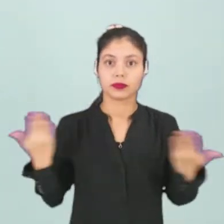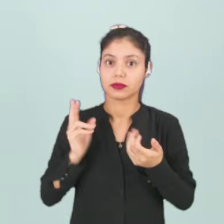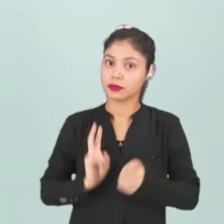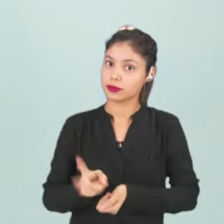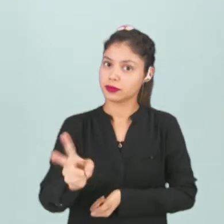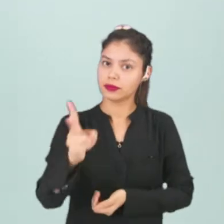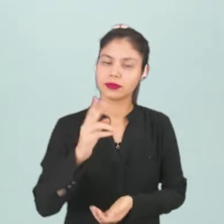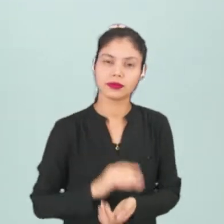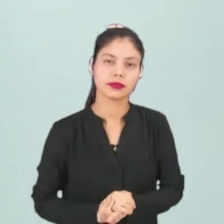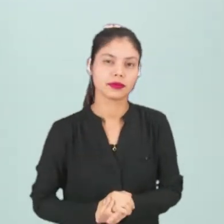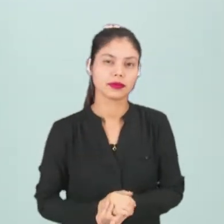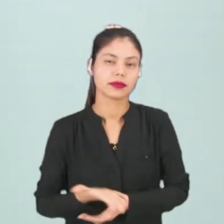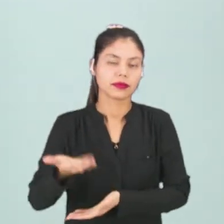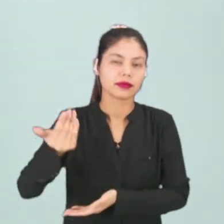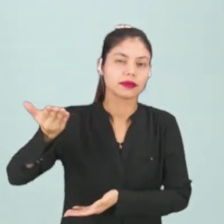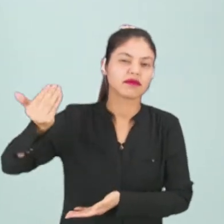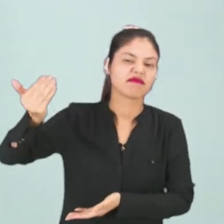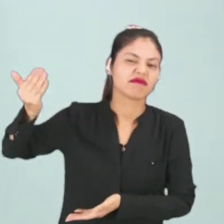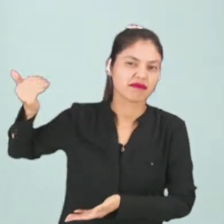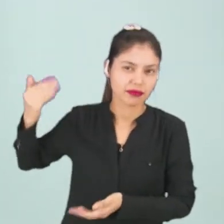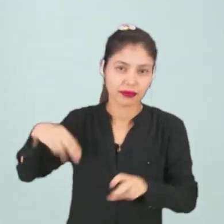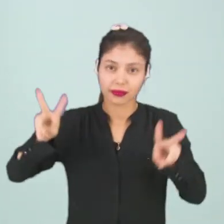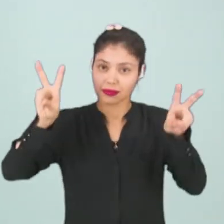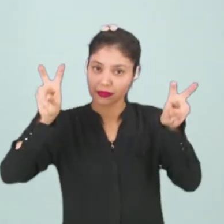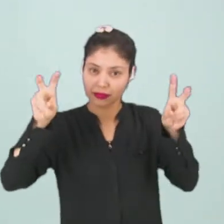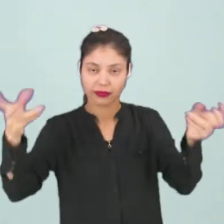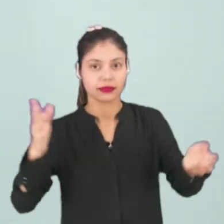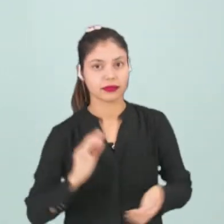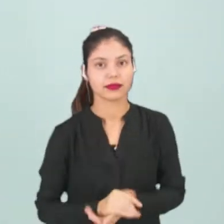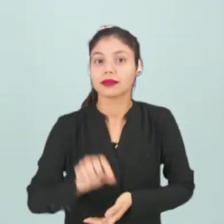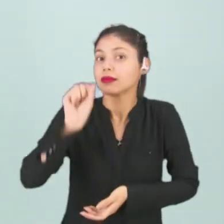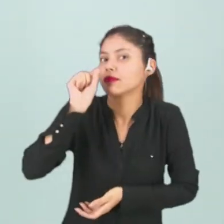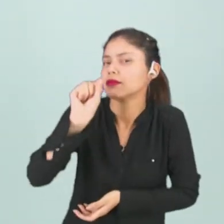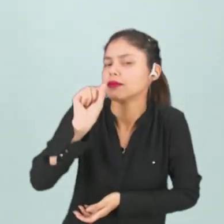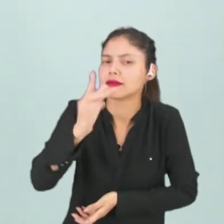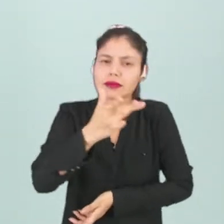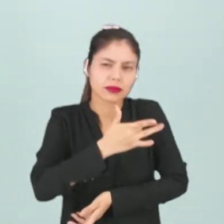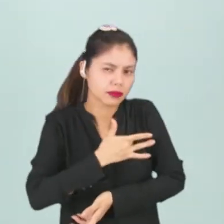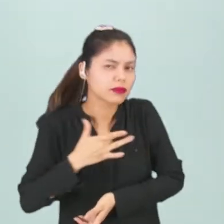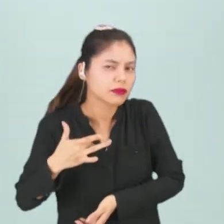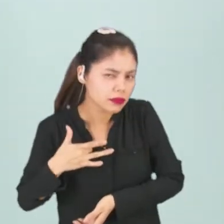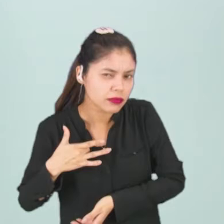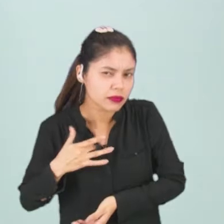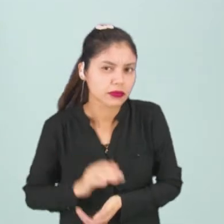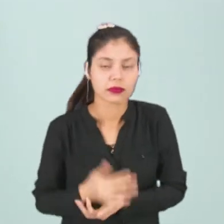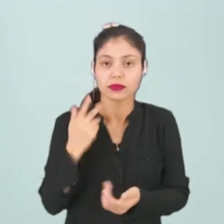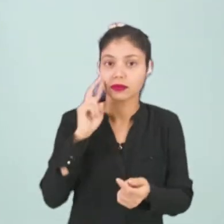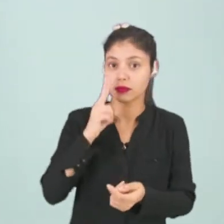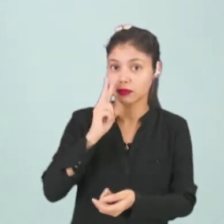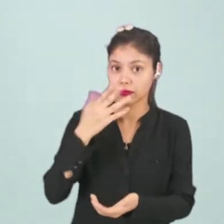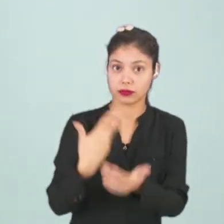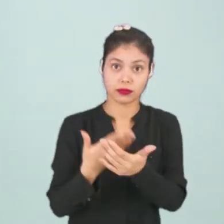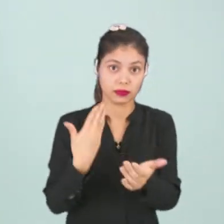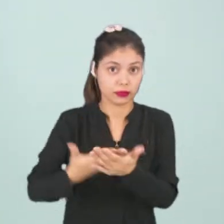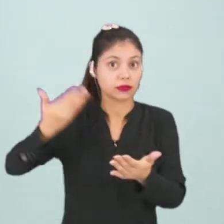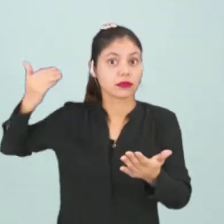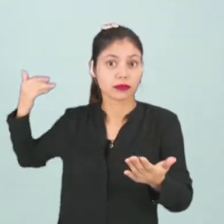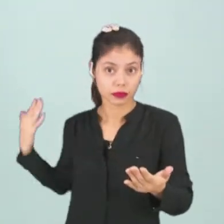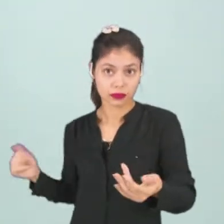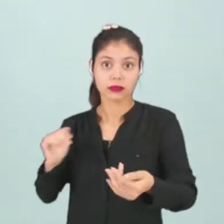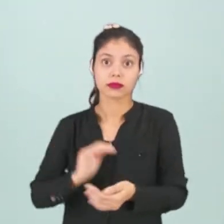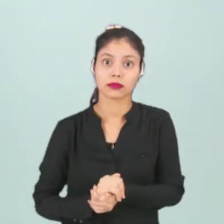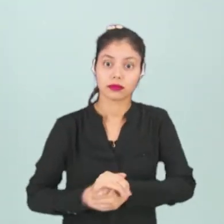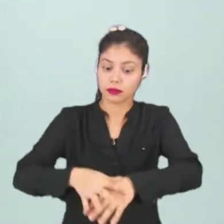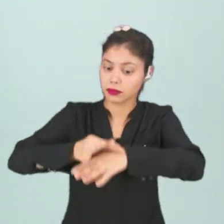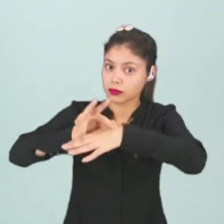continuidade naqueles velhos e polêmicos temas que nós temos. O que é saúde? Vimos que nas aulas passadas falamos sobre